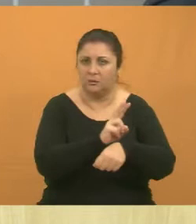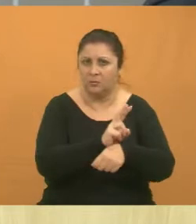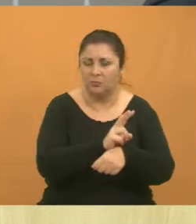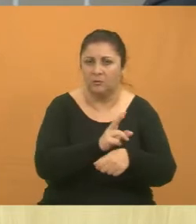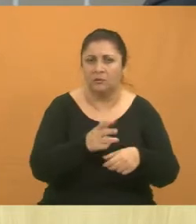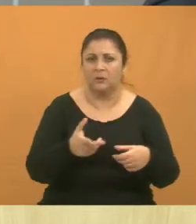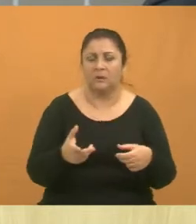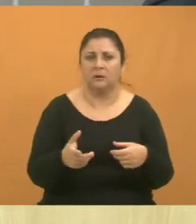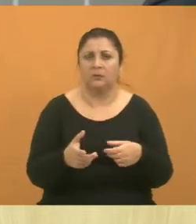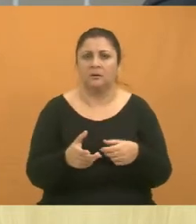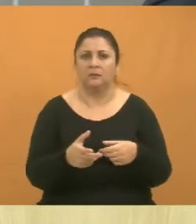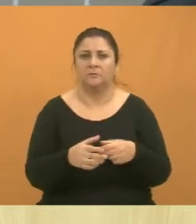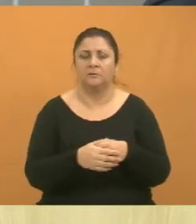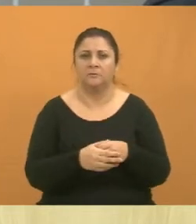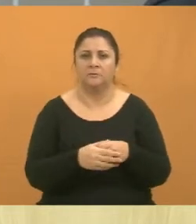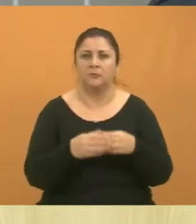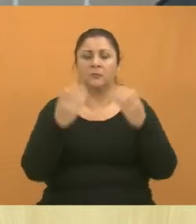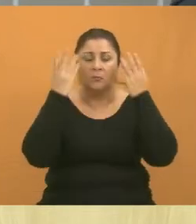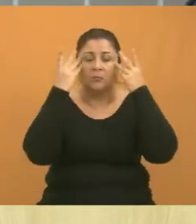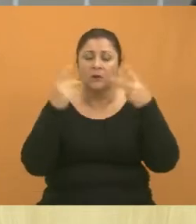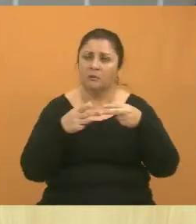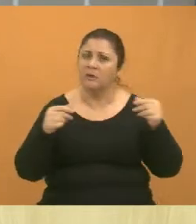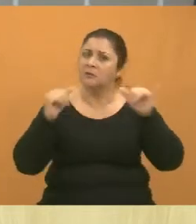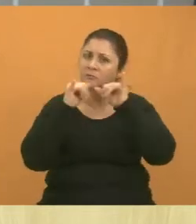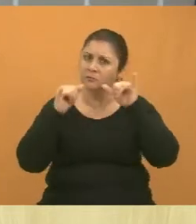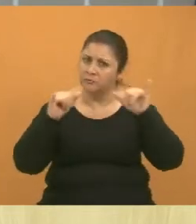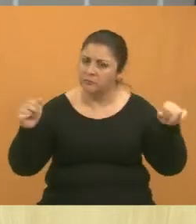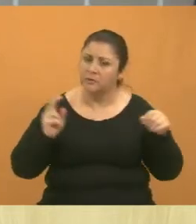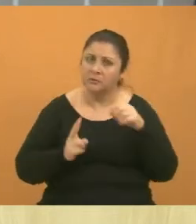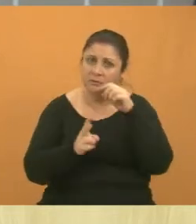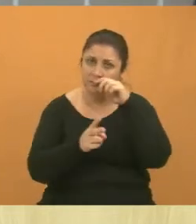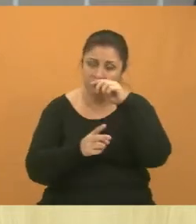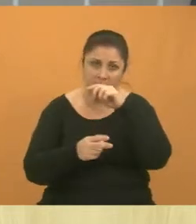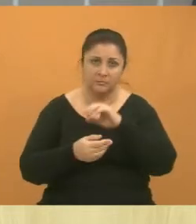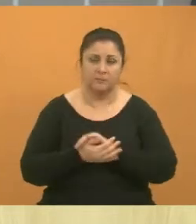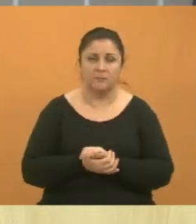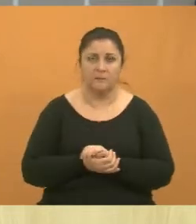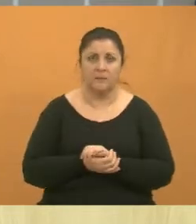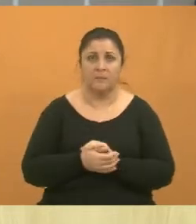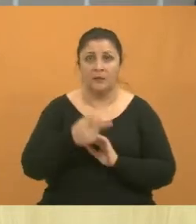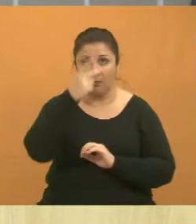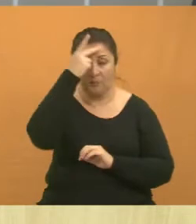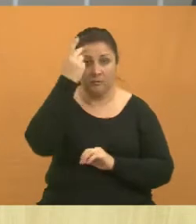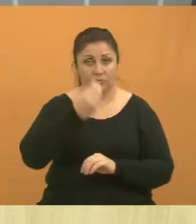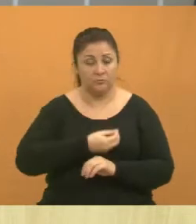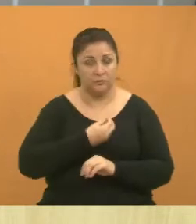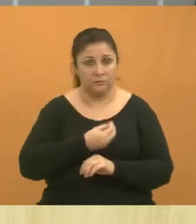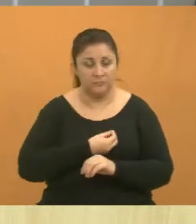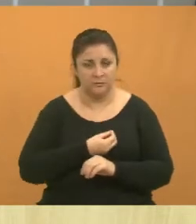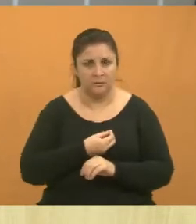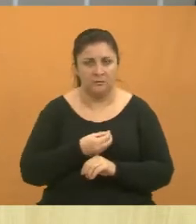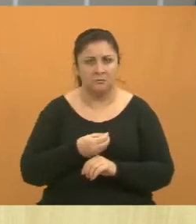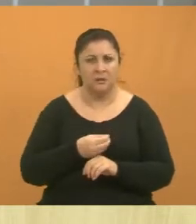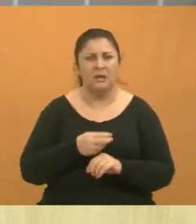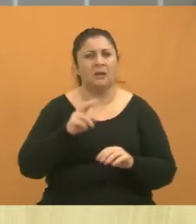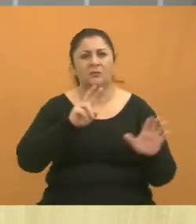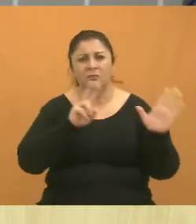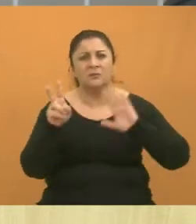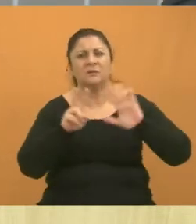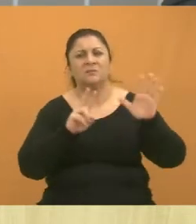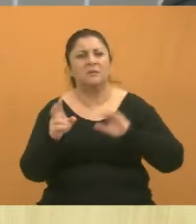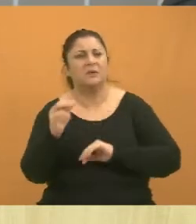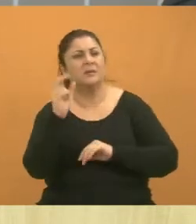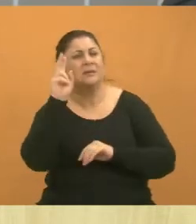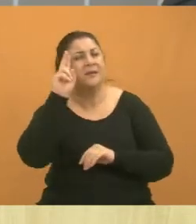trabalham com os animais, possam divulgar com frequência para que os moradores, né, toda semana, se possível, olha, lembre